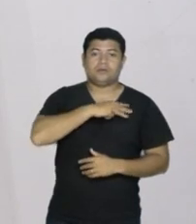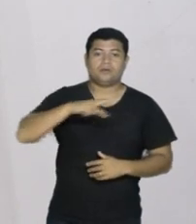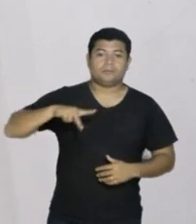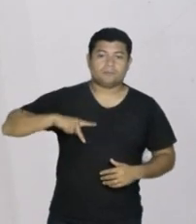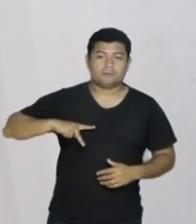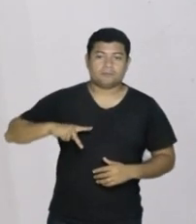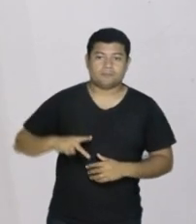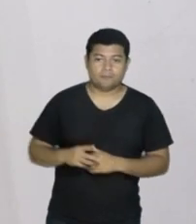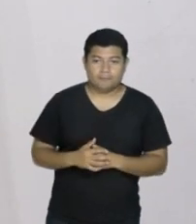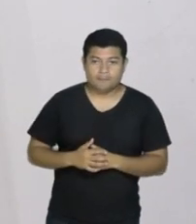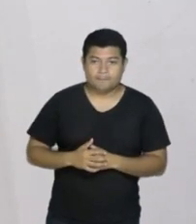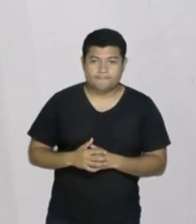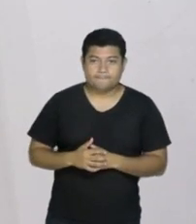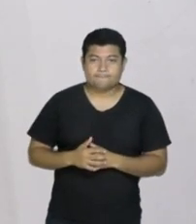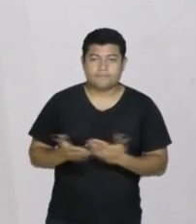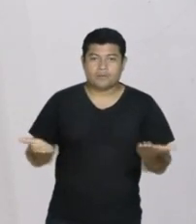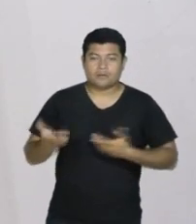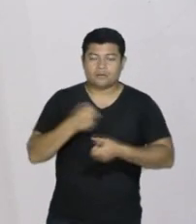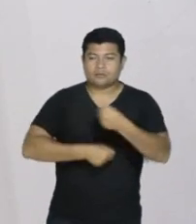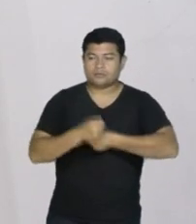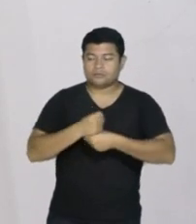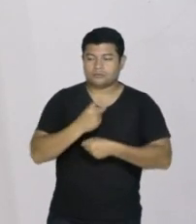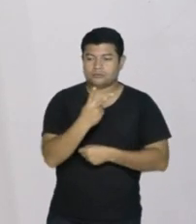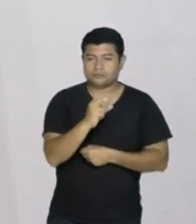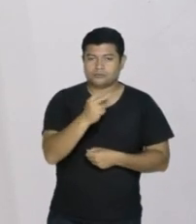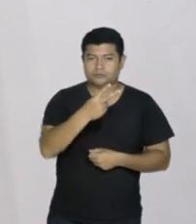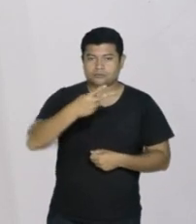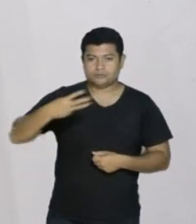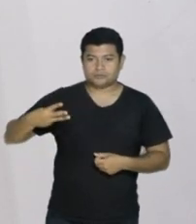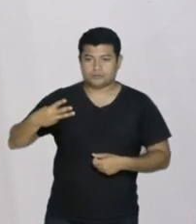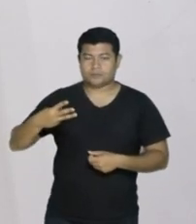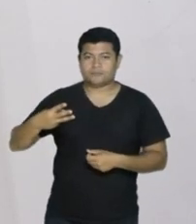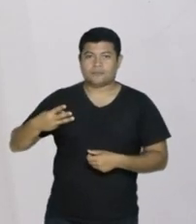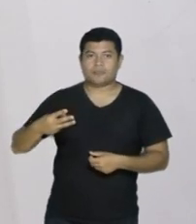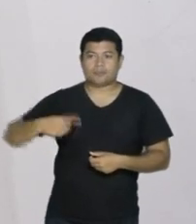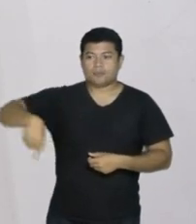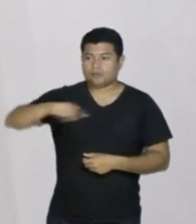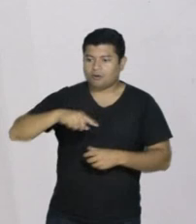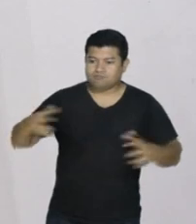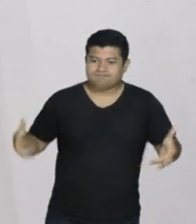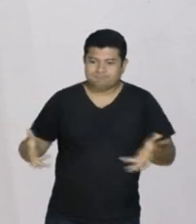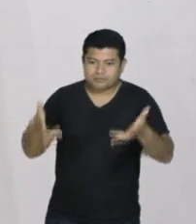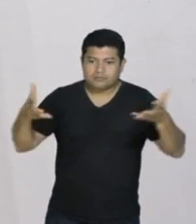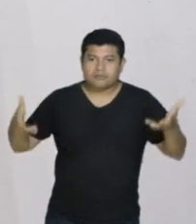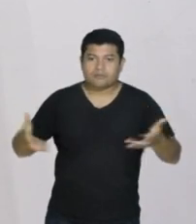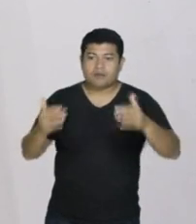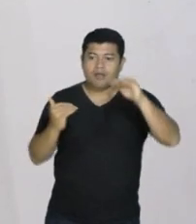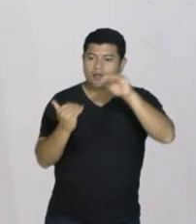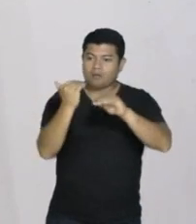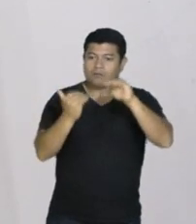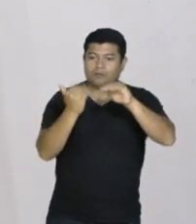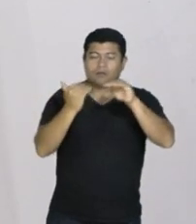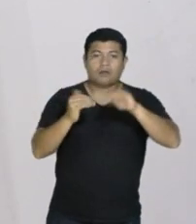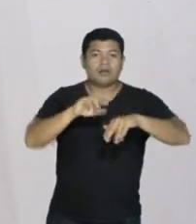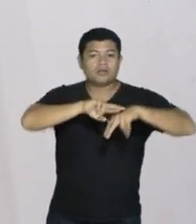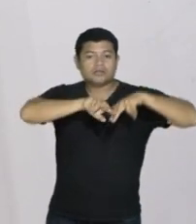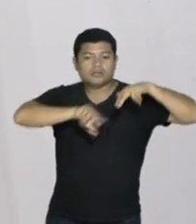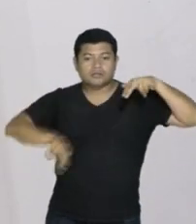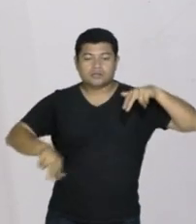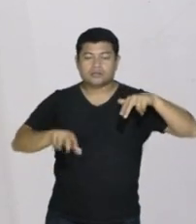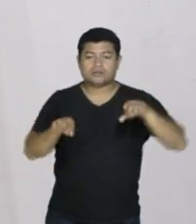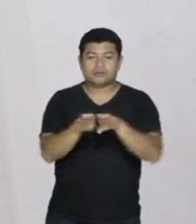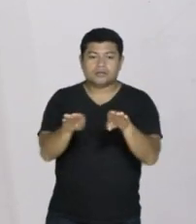Saúde deste ano promover Equidade de gênero e Raça no SUS buscando